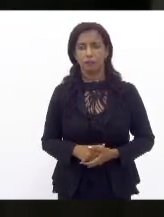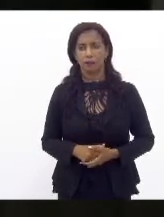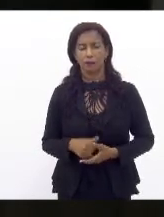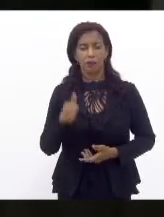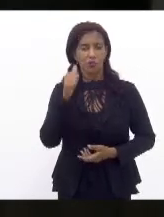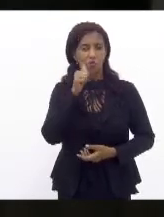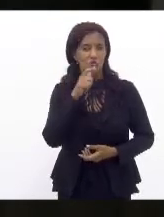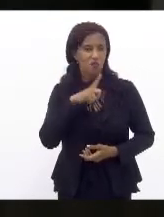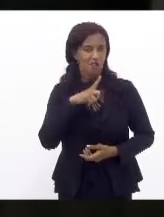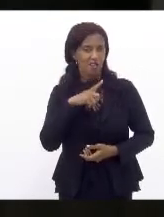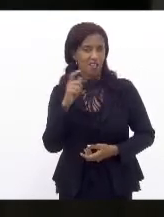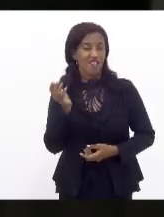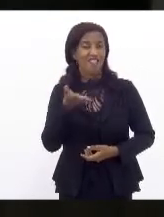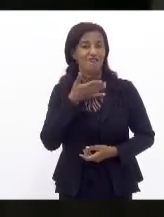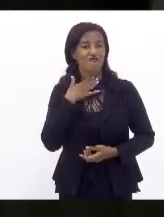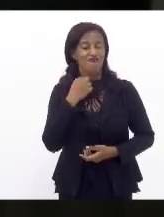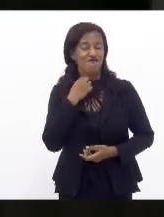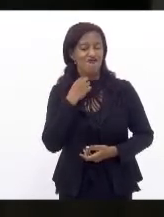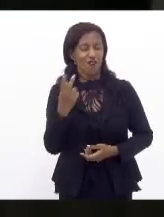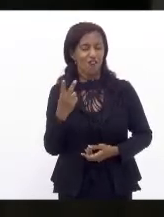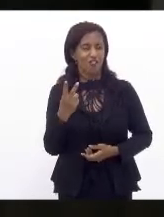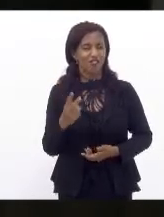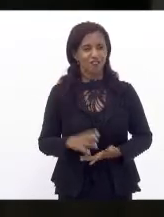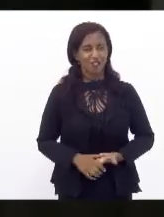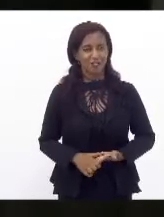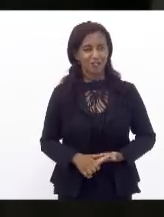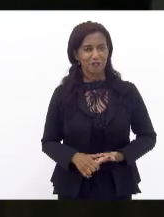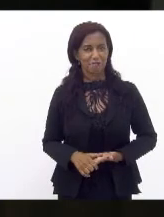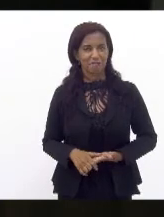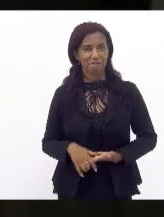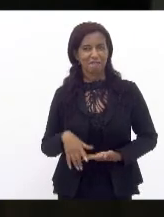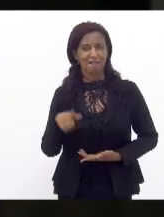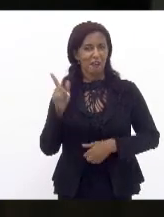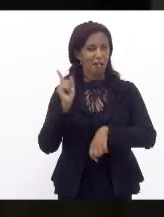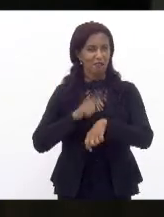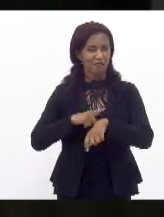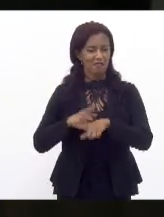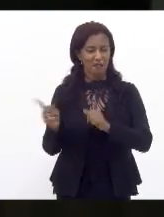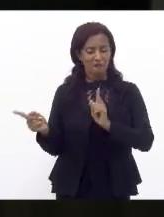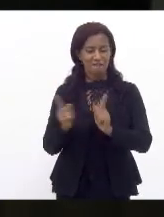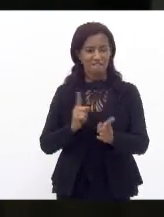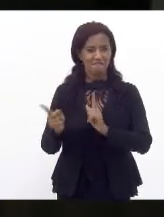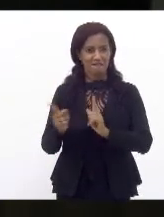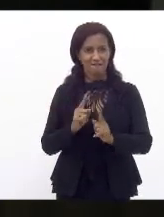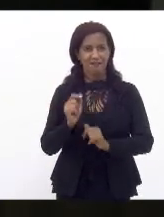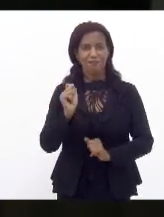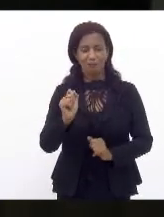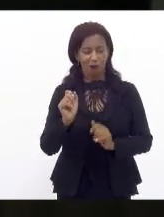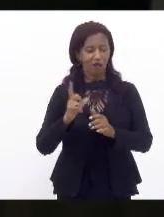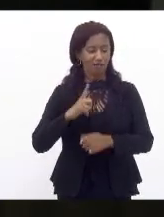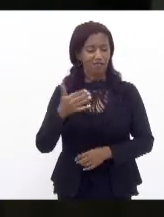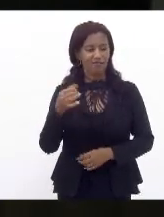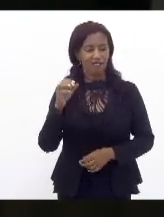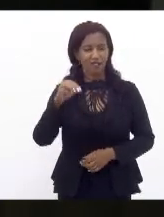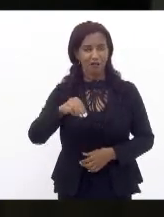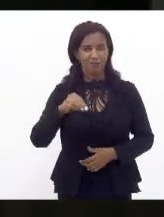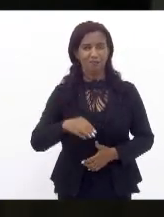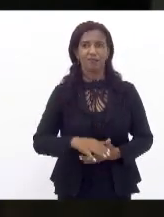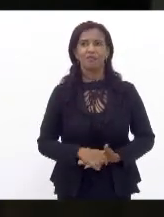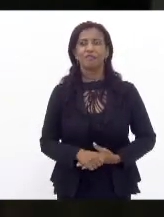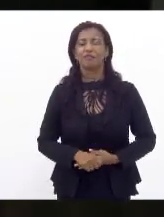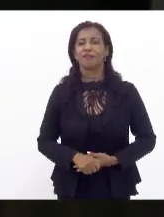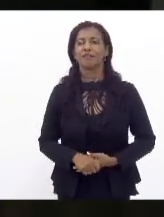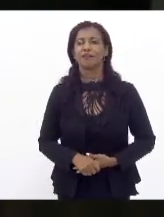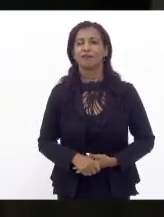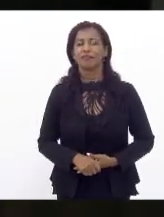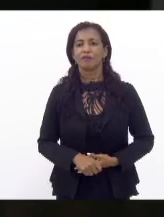mulher aqui tem vez e tem voz, e jamais terá cerceamento do seu tempo. Vossa Excelência dispõe de 10 minutos